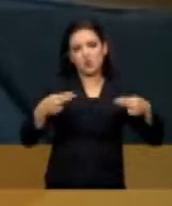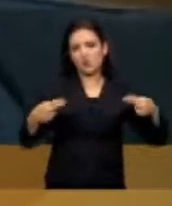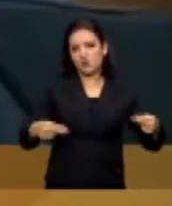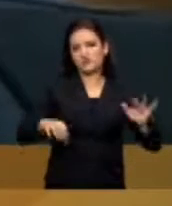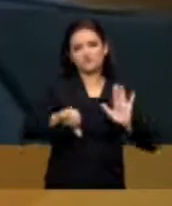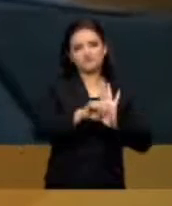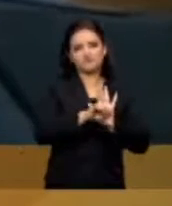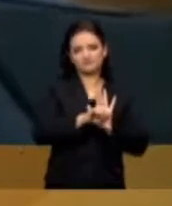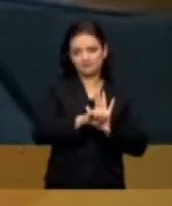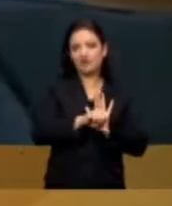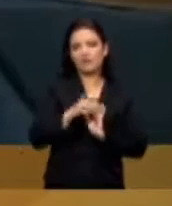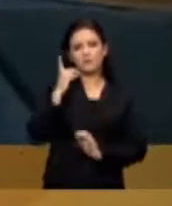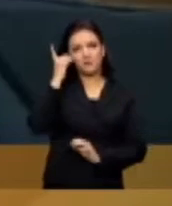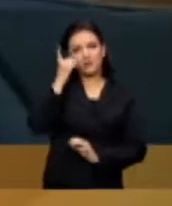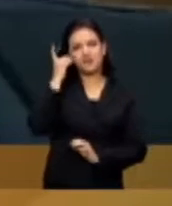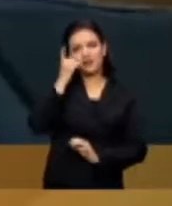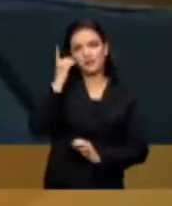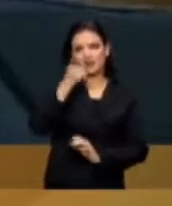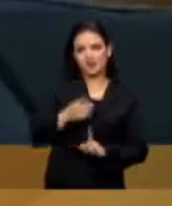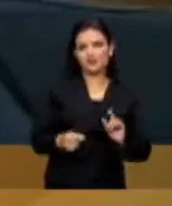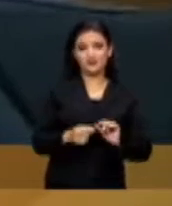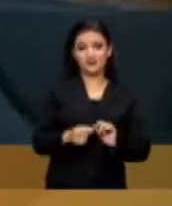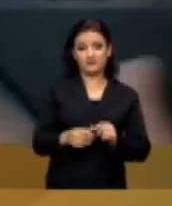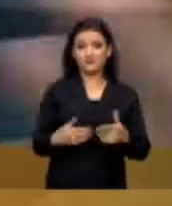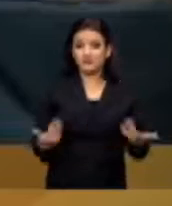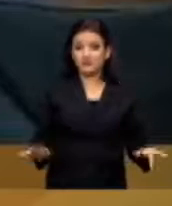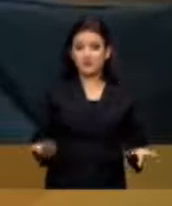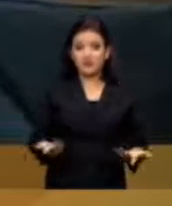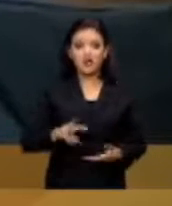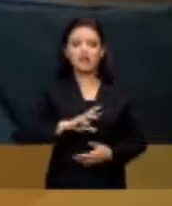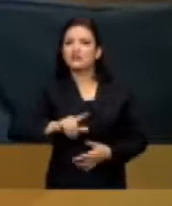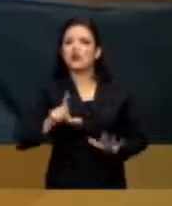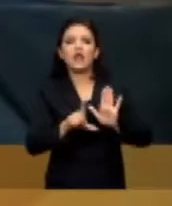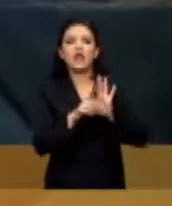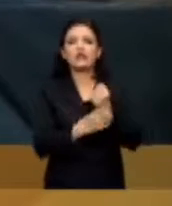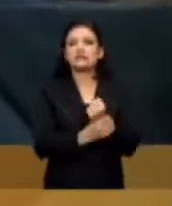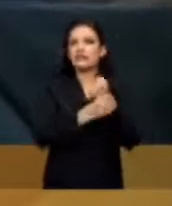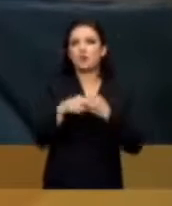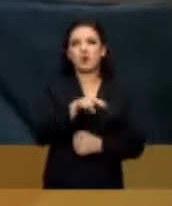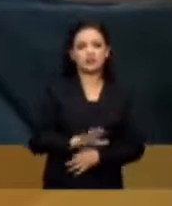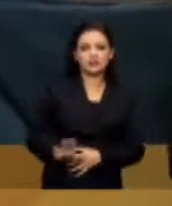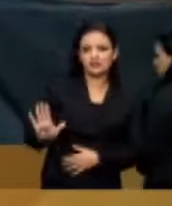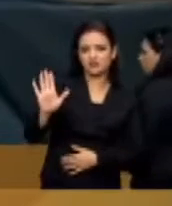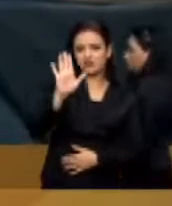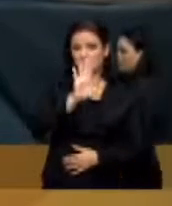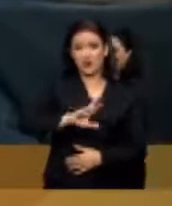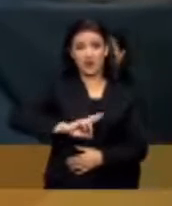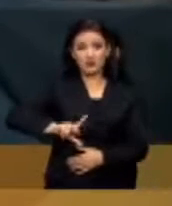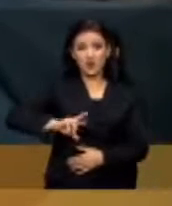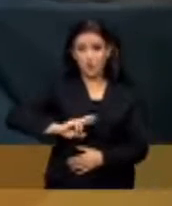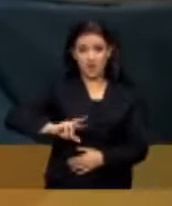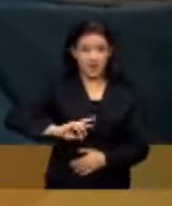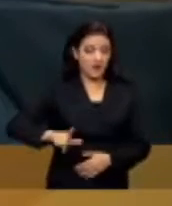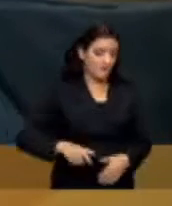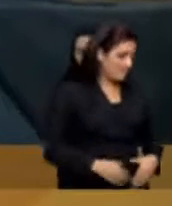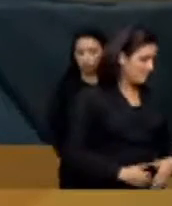executada pelo denunciado. Não se trata aqui de lei de segurança nacional, não se trata aqui de